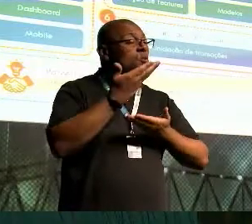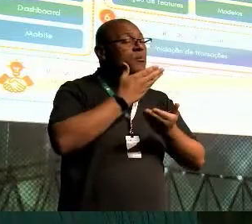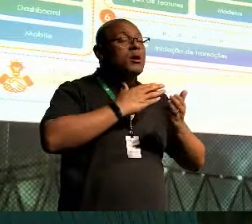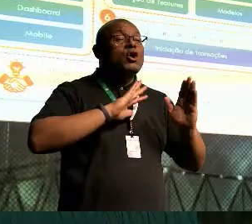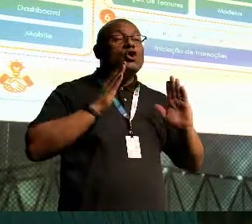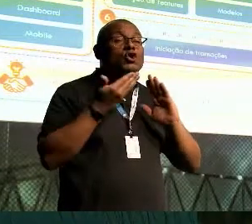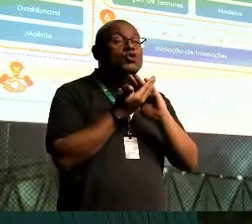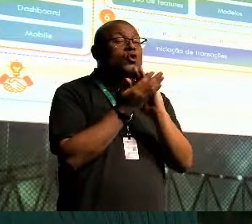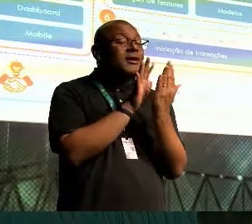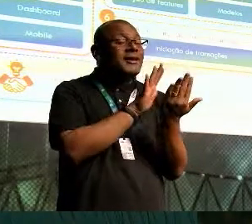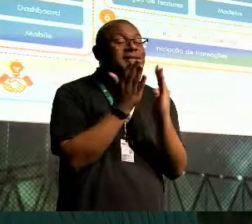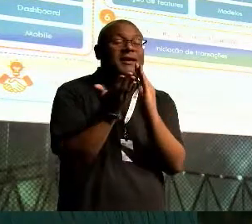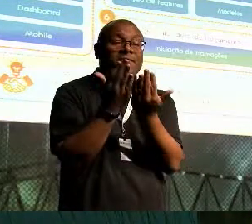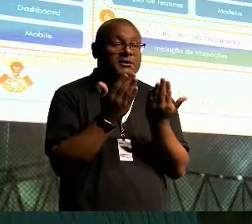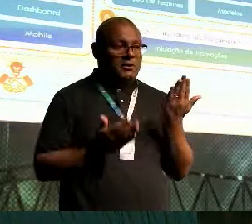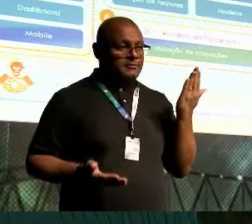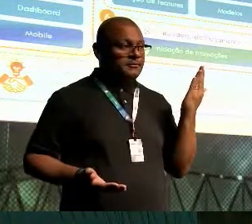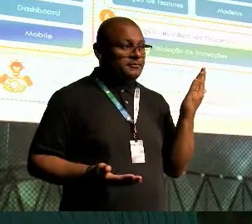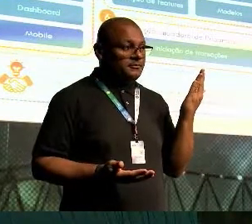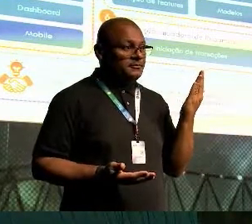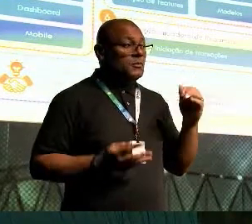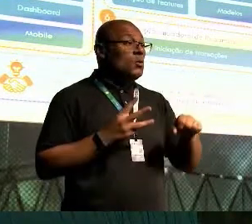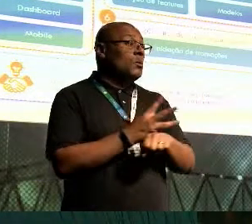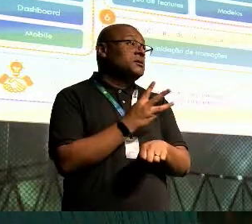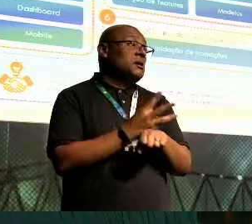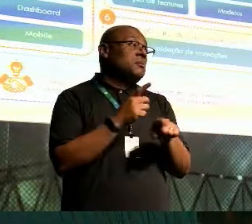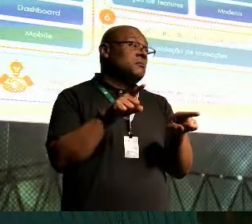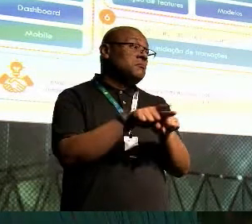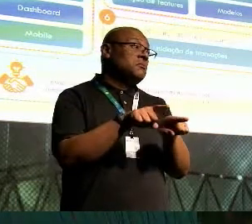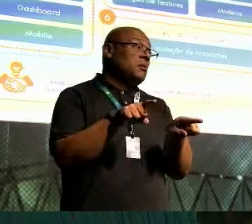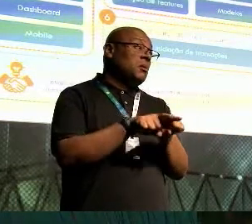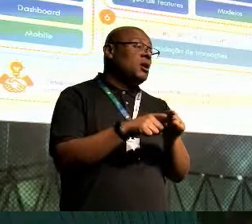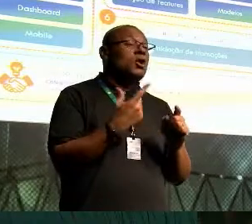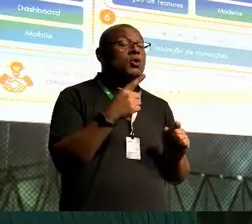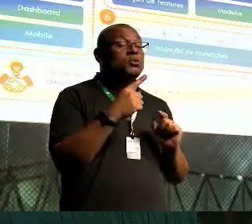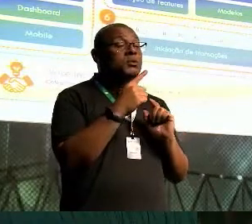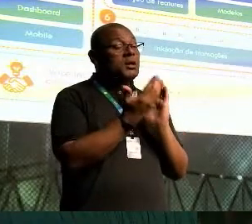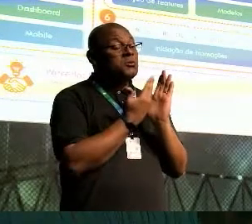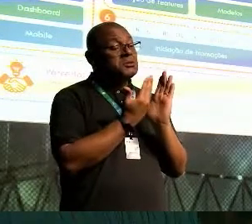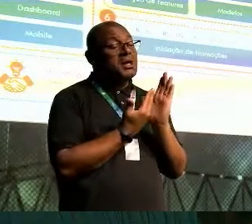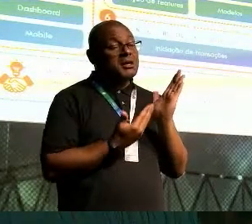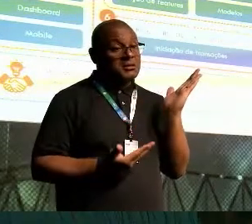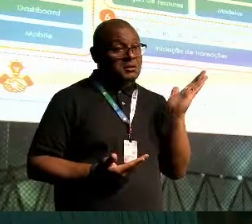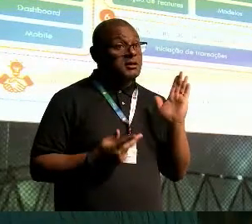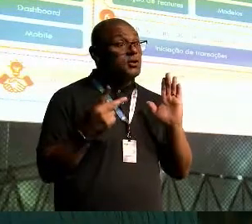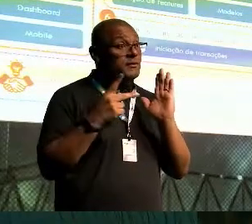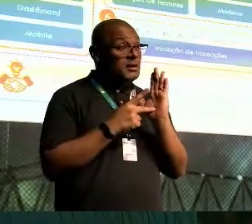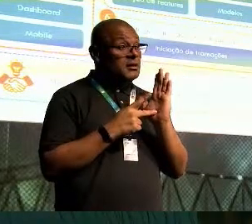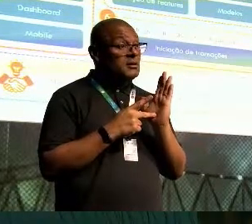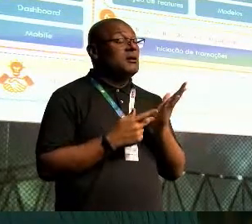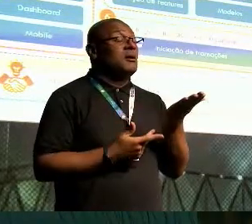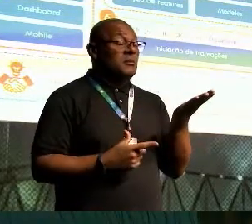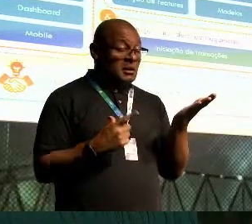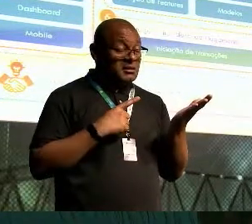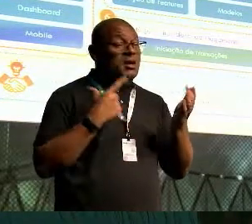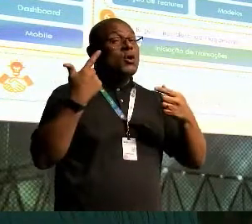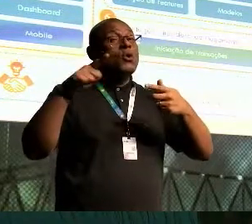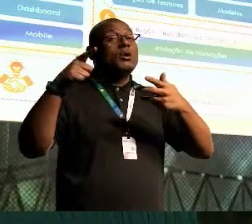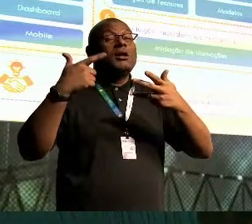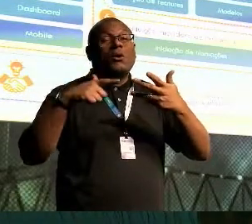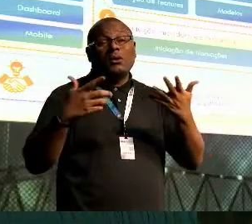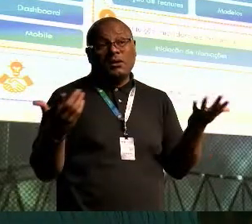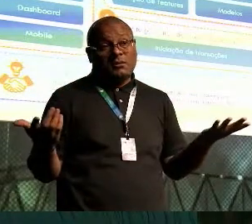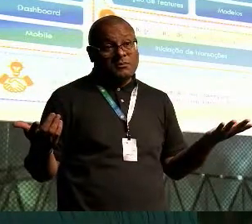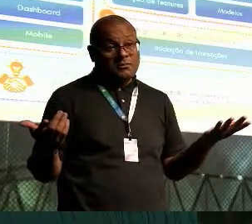as interfaces. Inclusive, aqui, o WhatsApp, né, que nem está aqui no slide, esse aqui é o original, mas tem outras possibilidades.